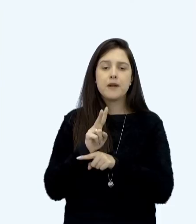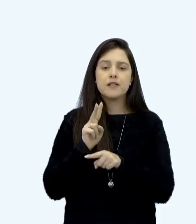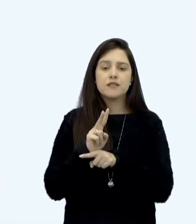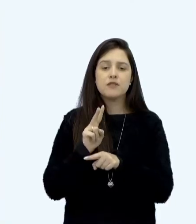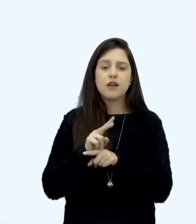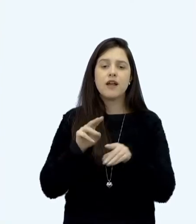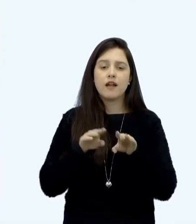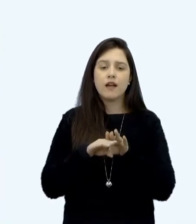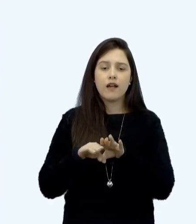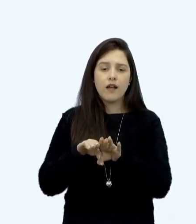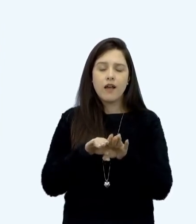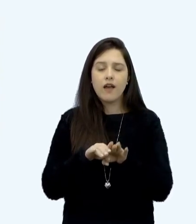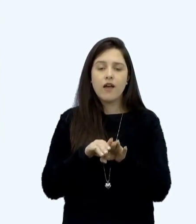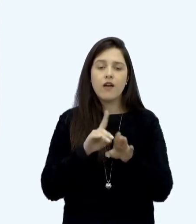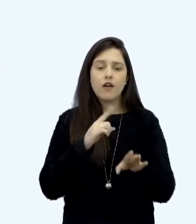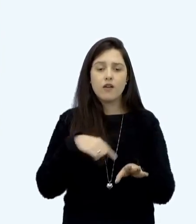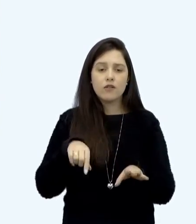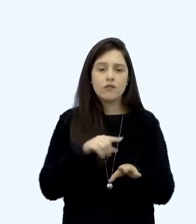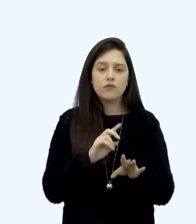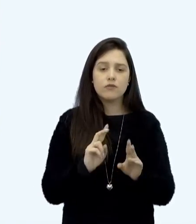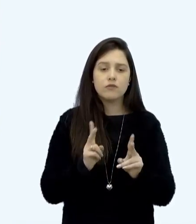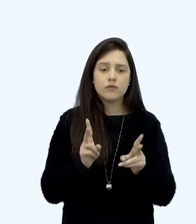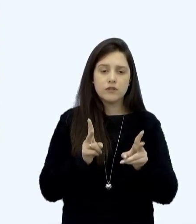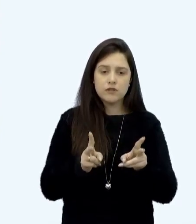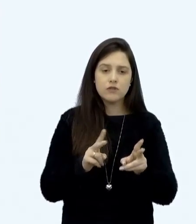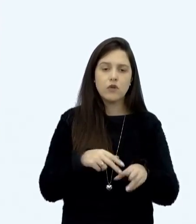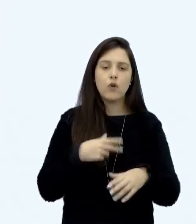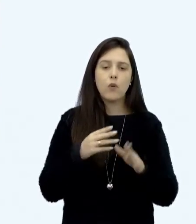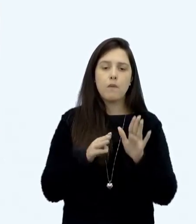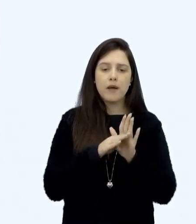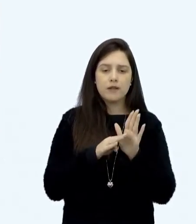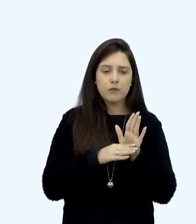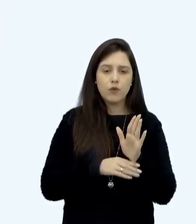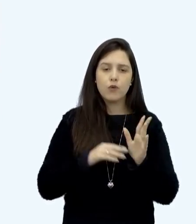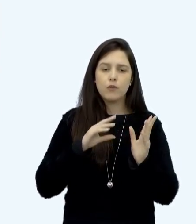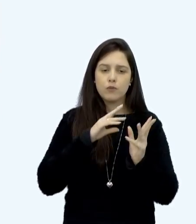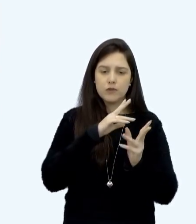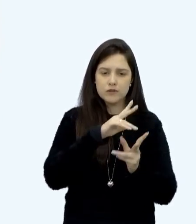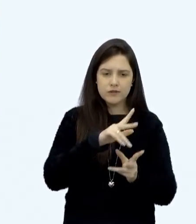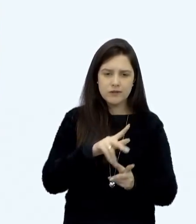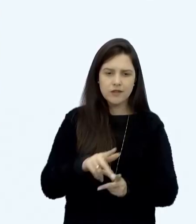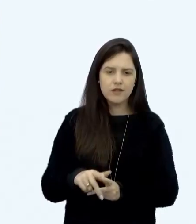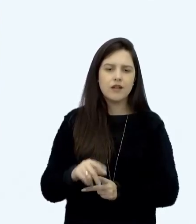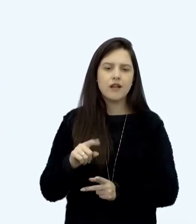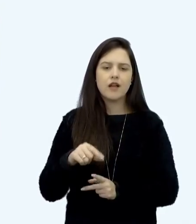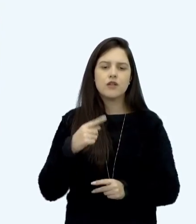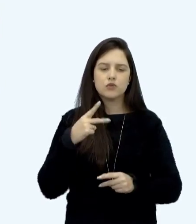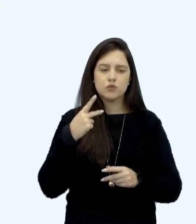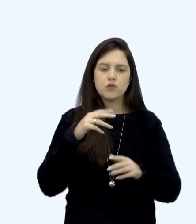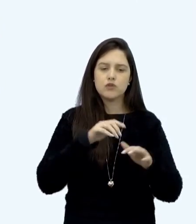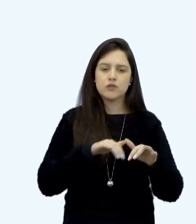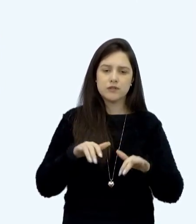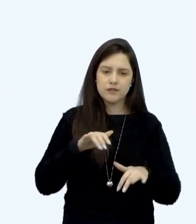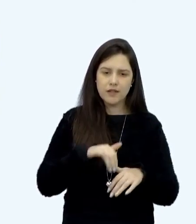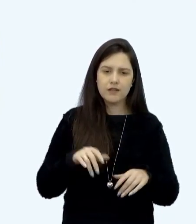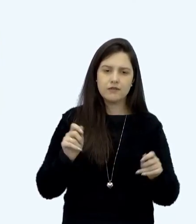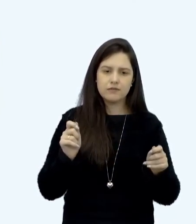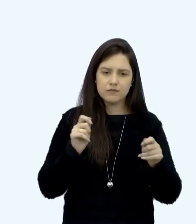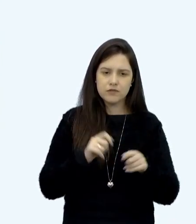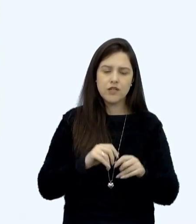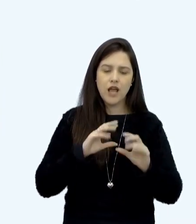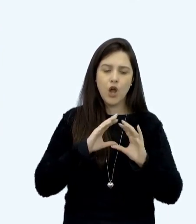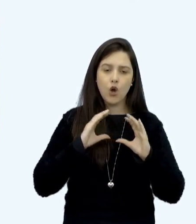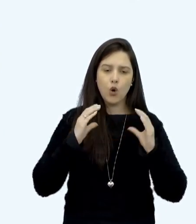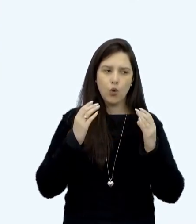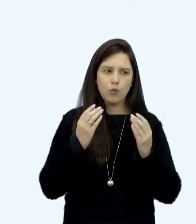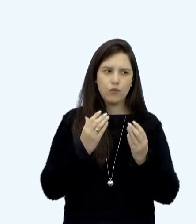as características que levaram à titulação como Patrimônio Mundial são ações que exigem participação ativa da